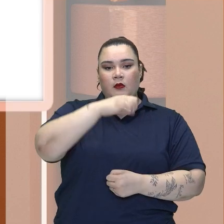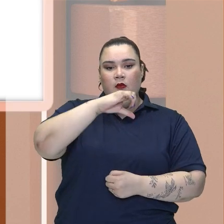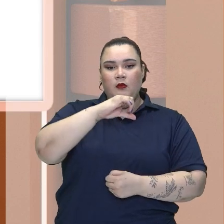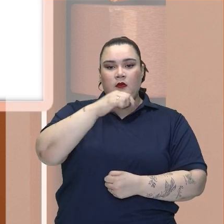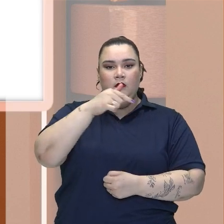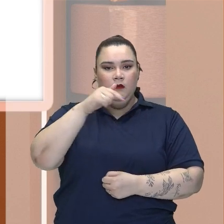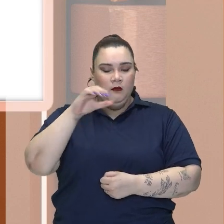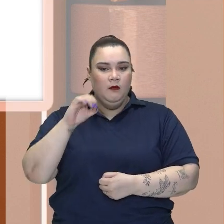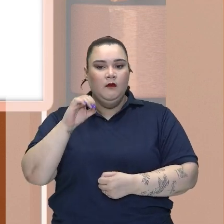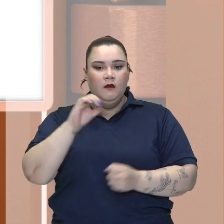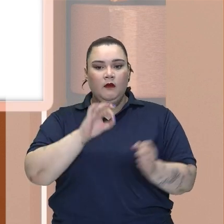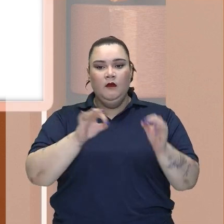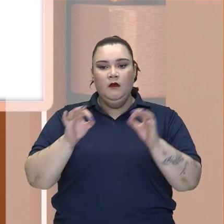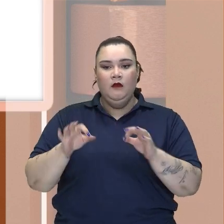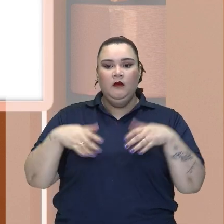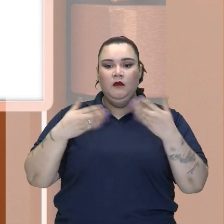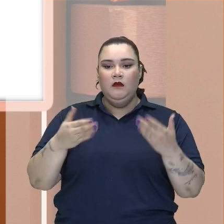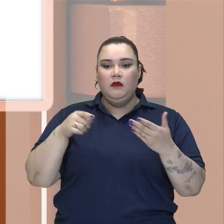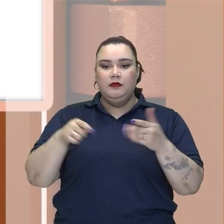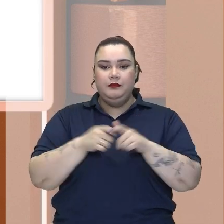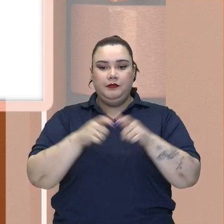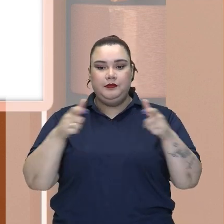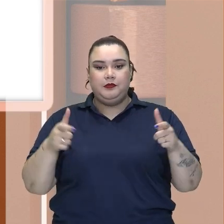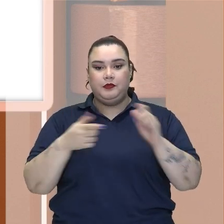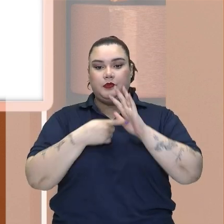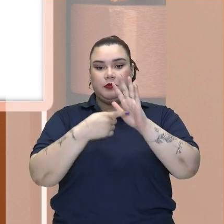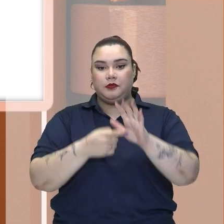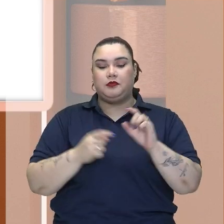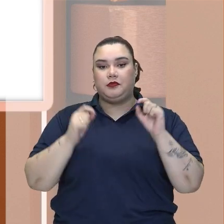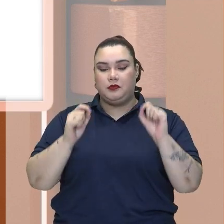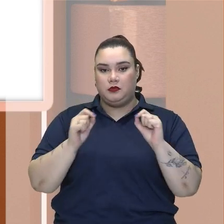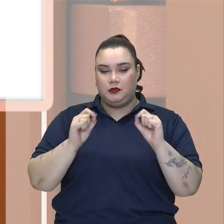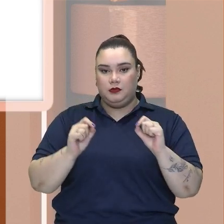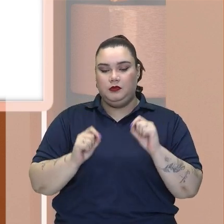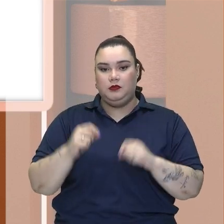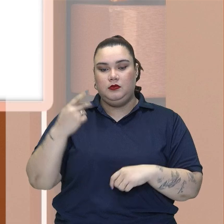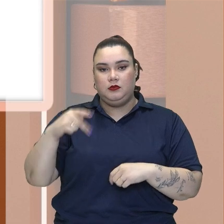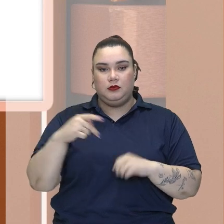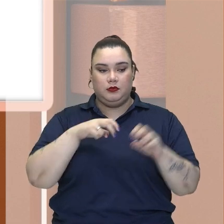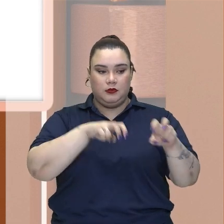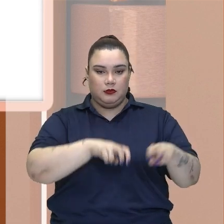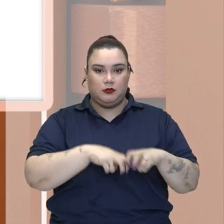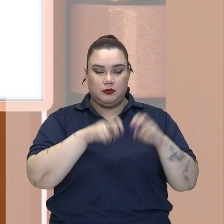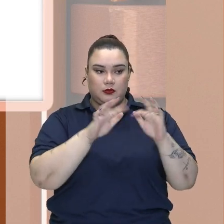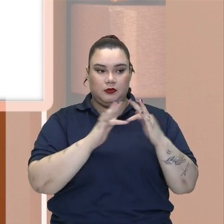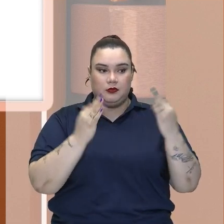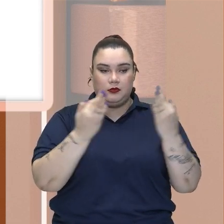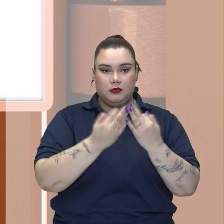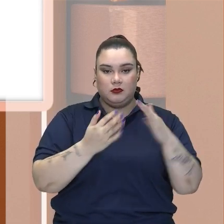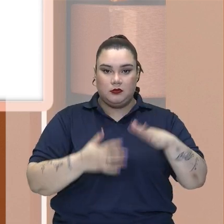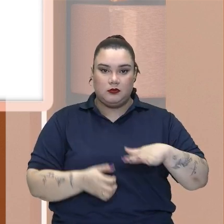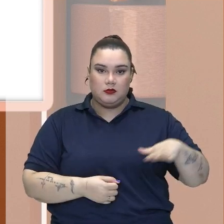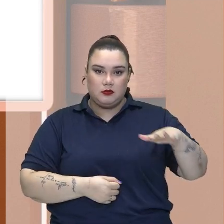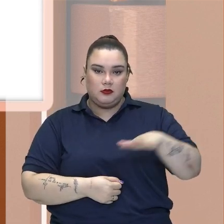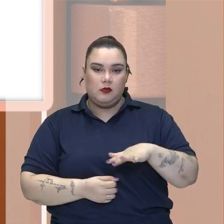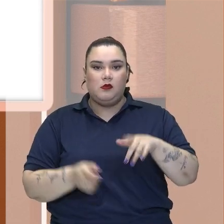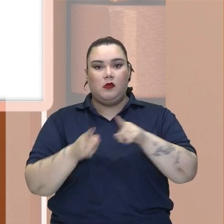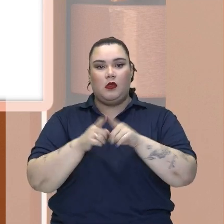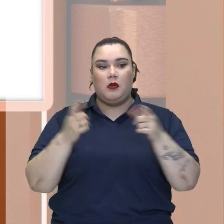1970. Em grande parte devido à predominância da agricultura familiar e à